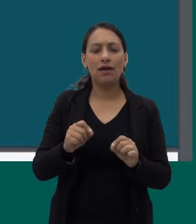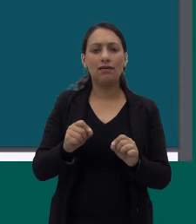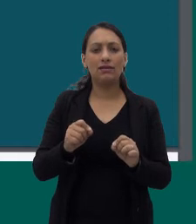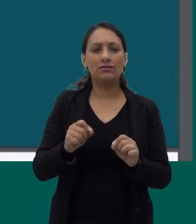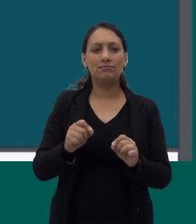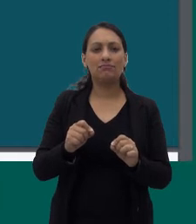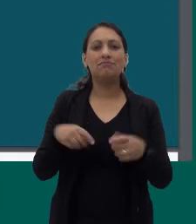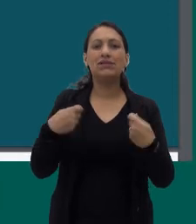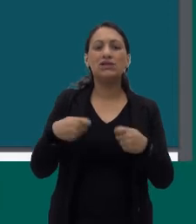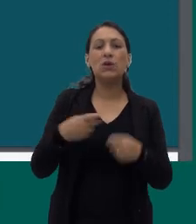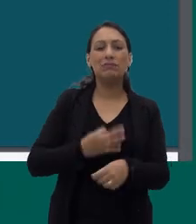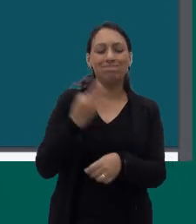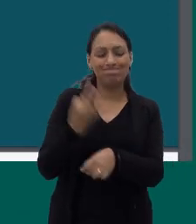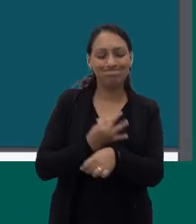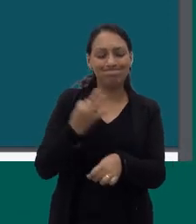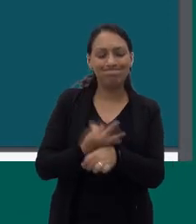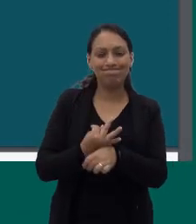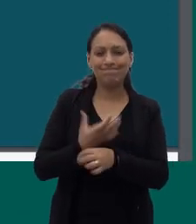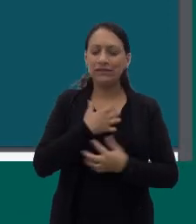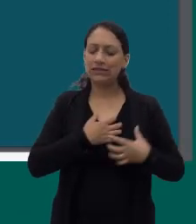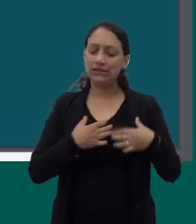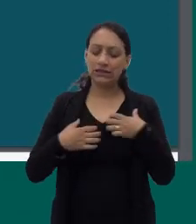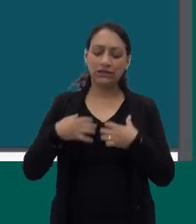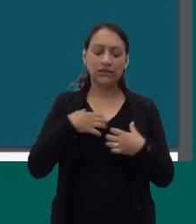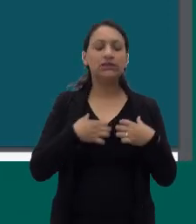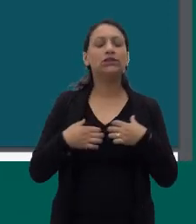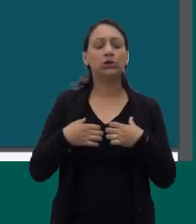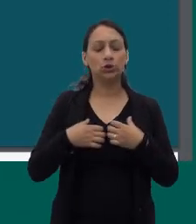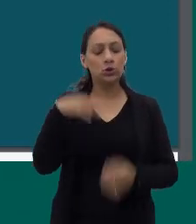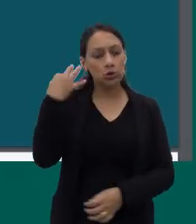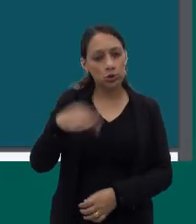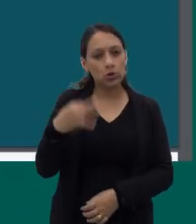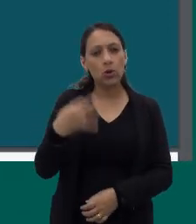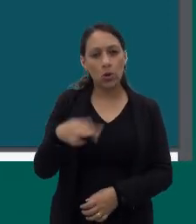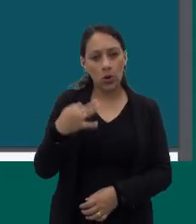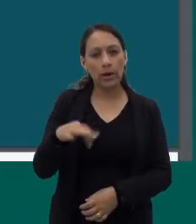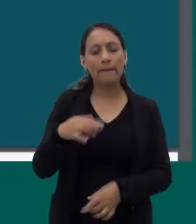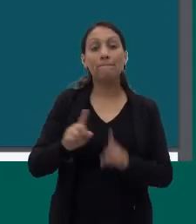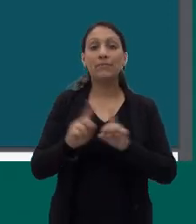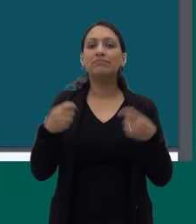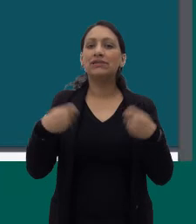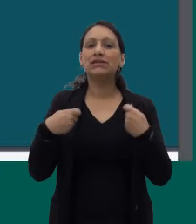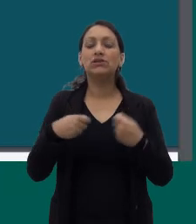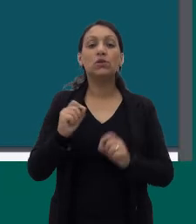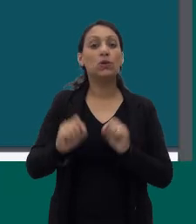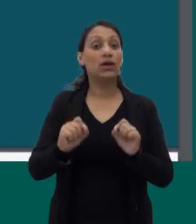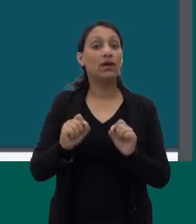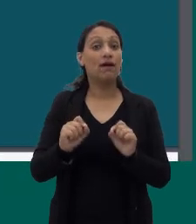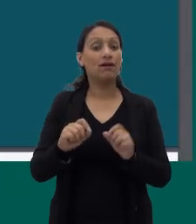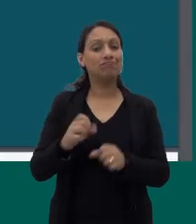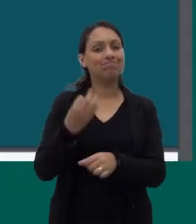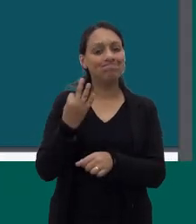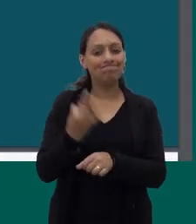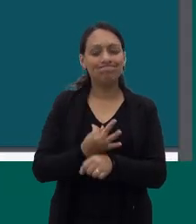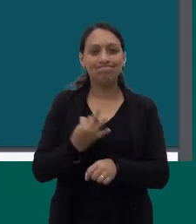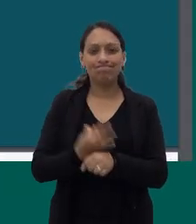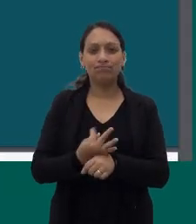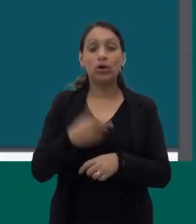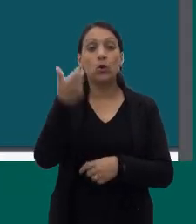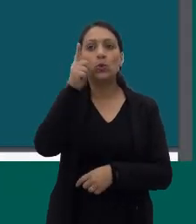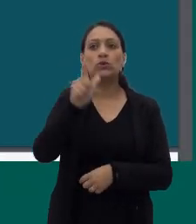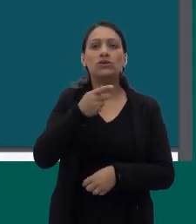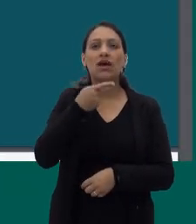angústia. Dói, é ruim, é uma angústia, mas a gente precisa sustentar isso para conseguir pôr em palavras e